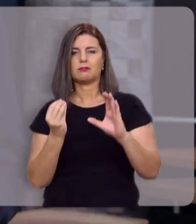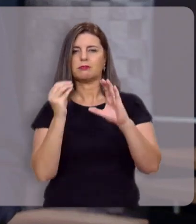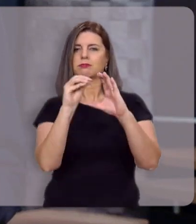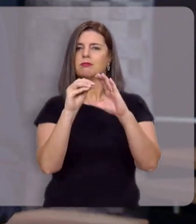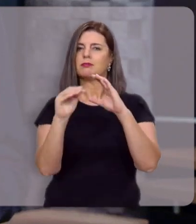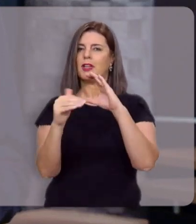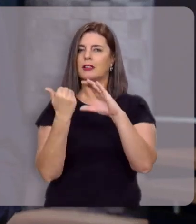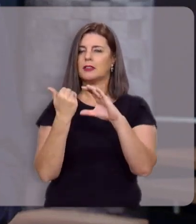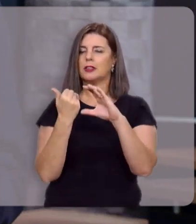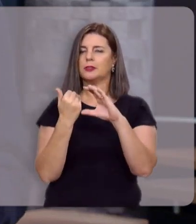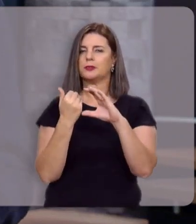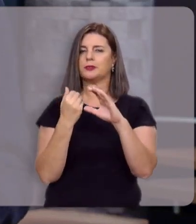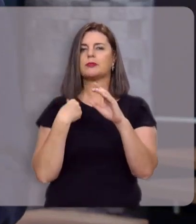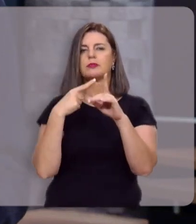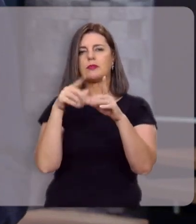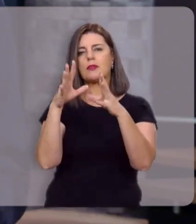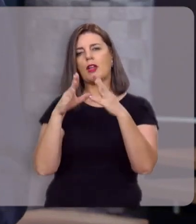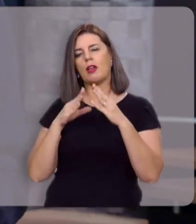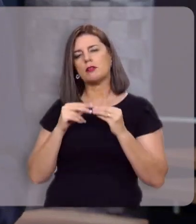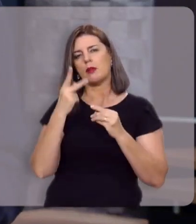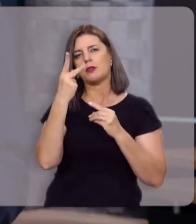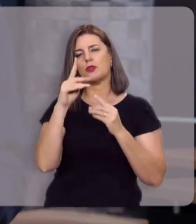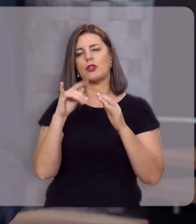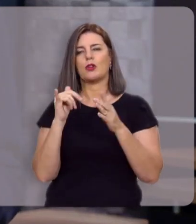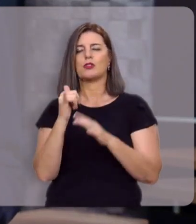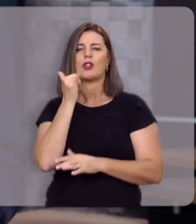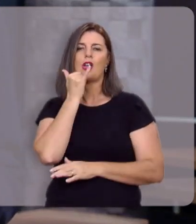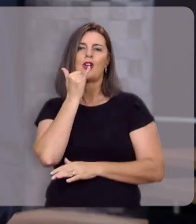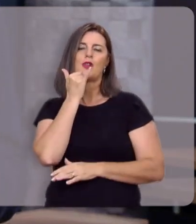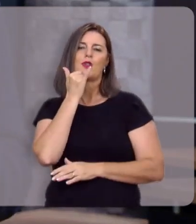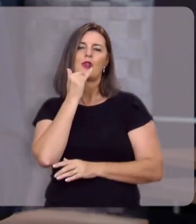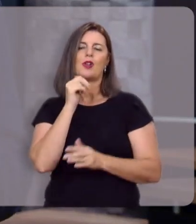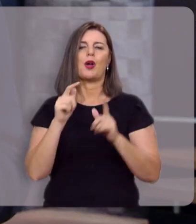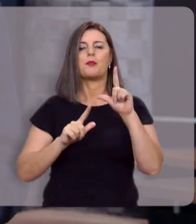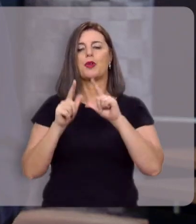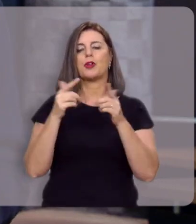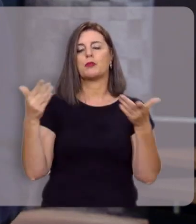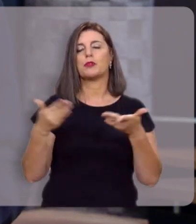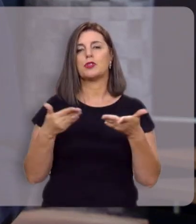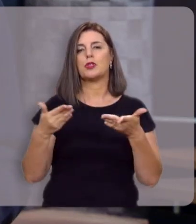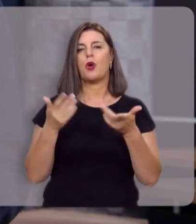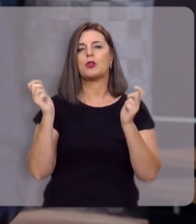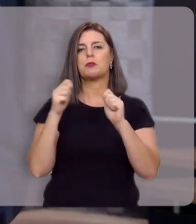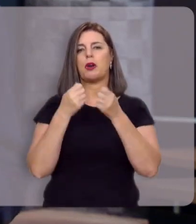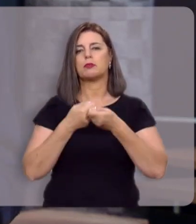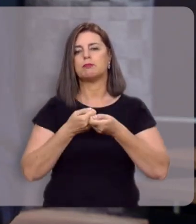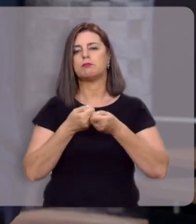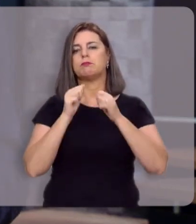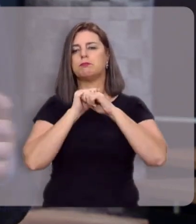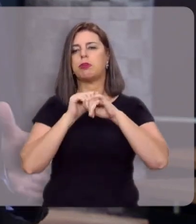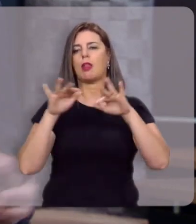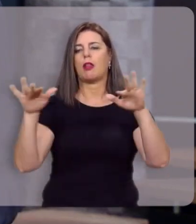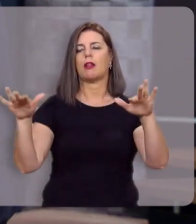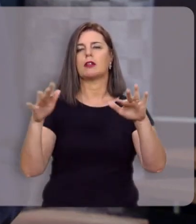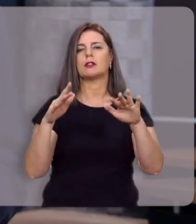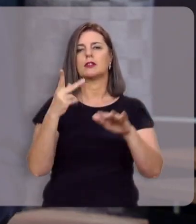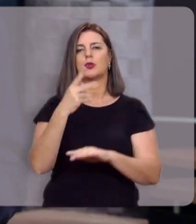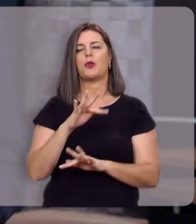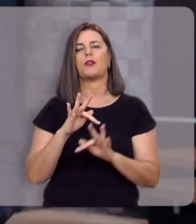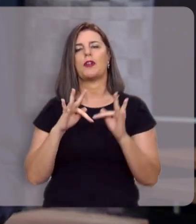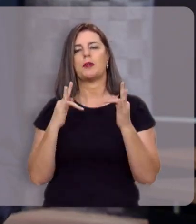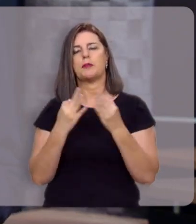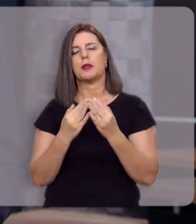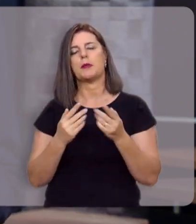nessa mensagem. E você vai receber aí no seu celular o programa de hoje para você compartilhar com quem